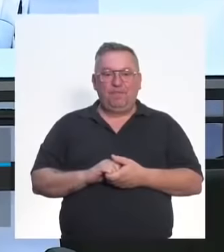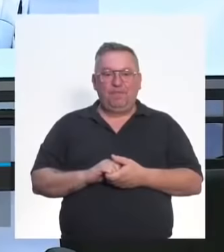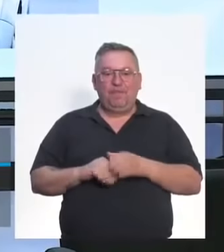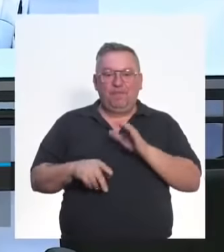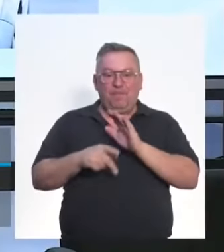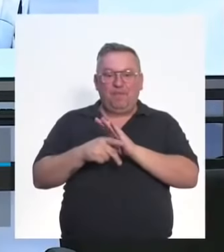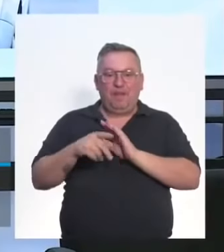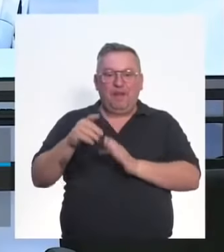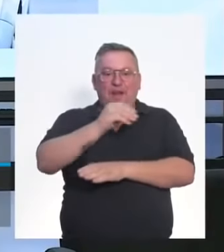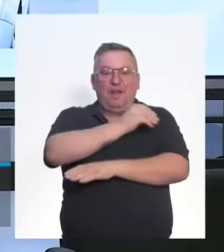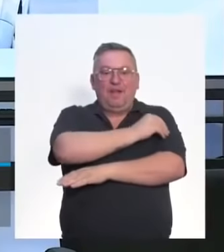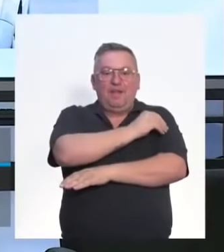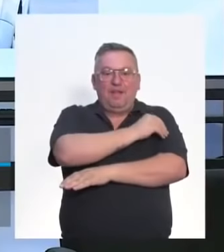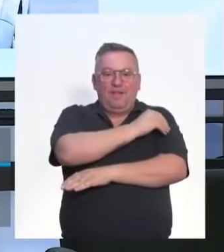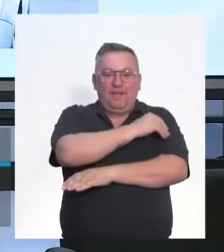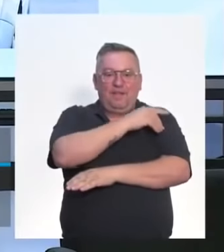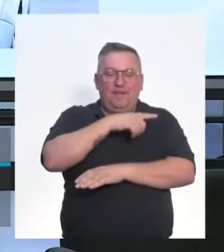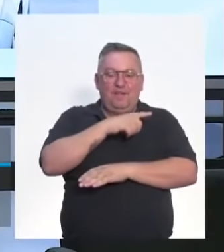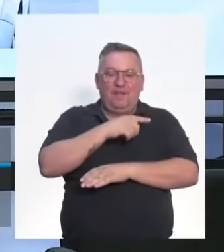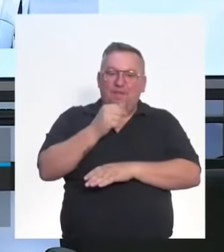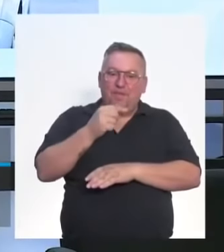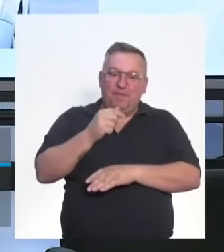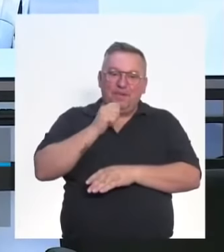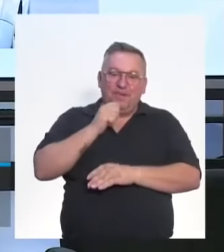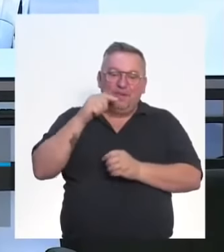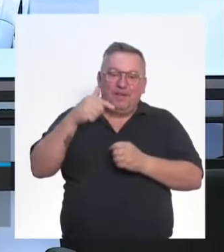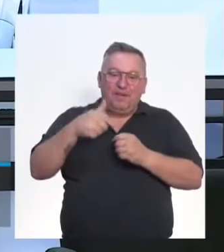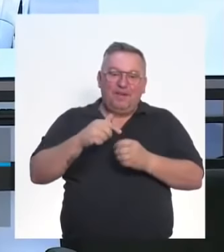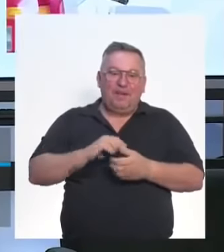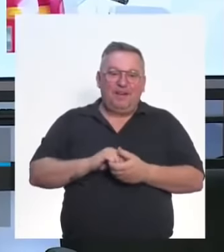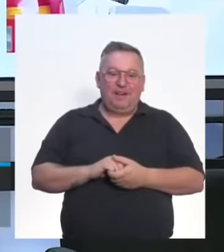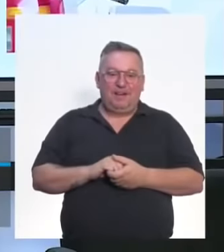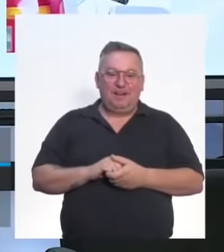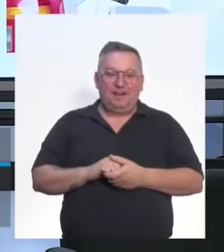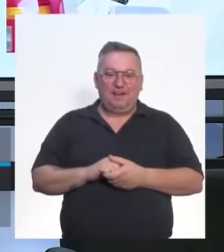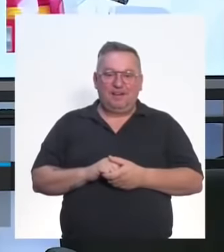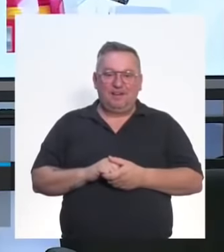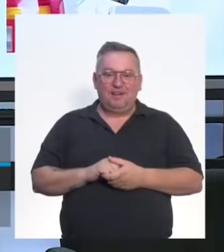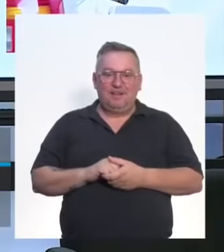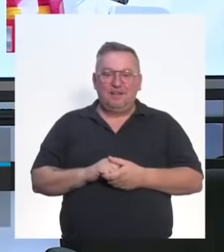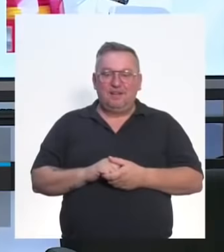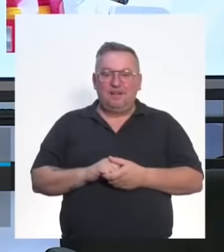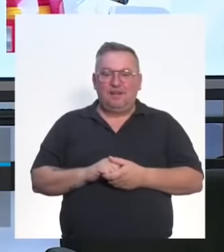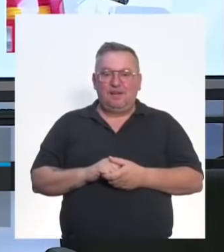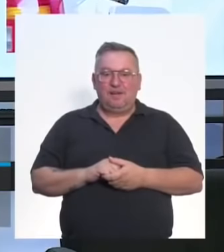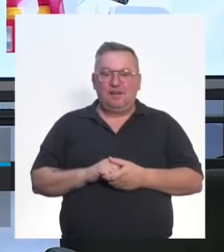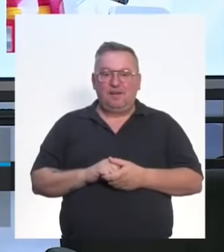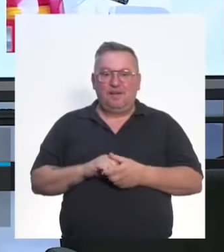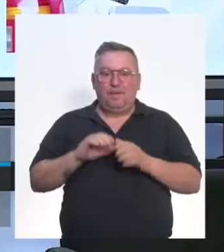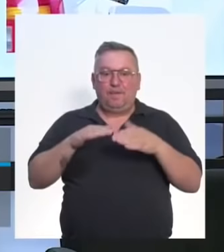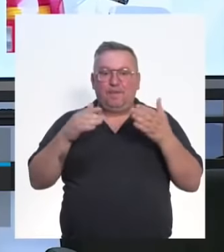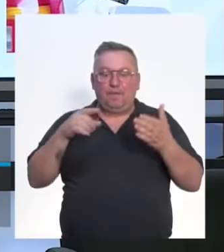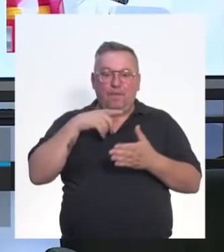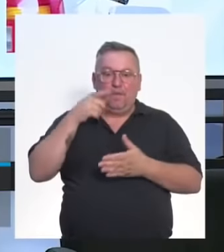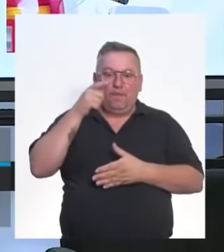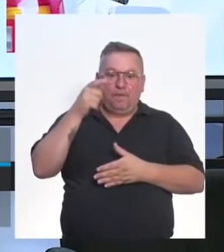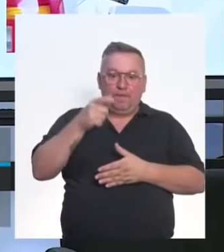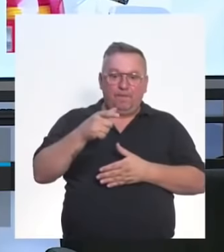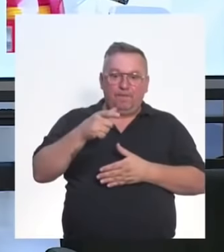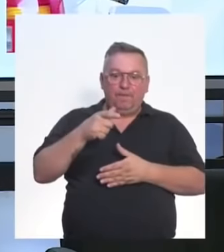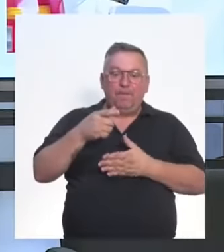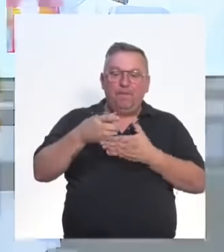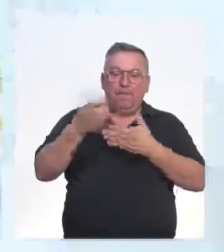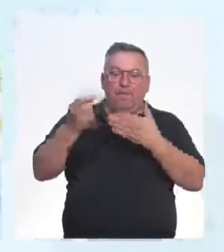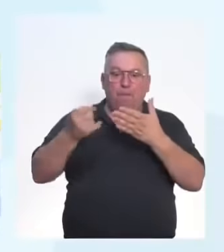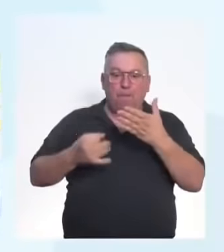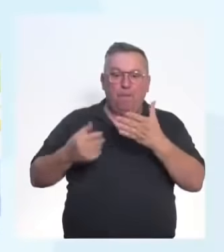carro com álcool, eu estou meio sem noção do preço da gasolina, tudo bem? Mas é isso aí, tudo bem? Então tá lá, tá? A descrição